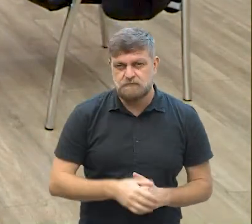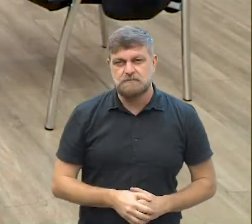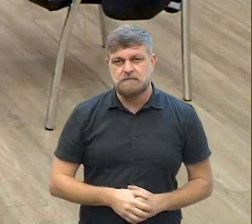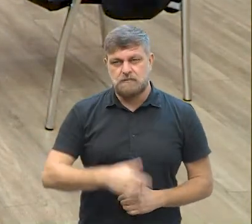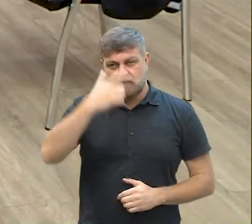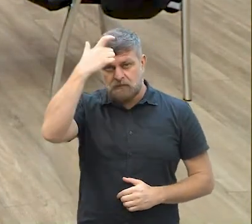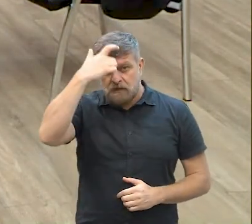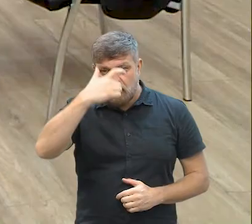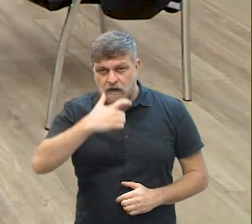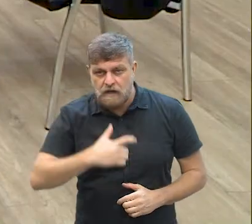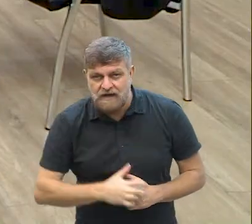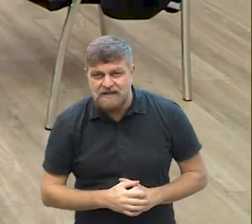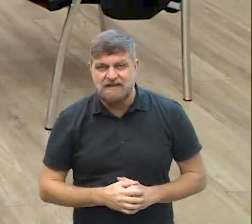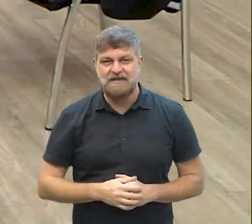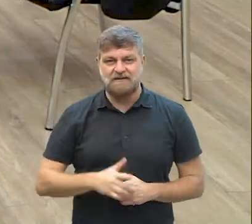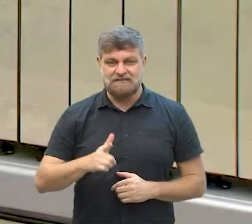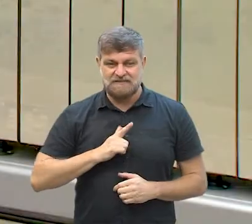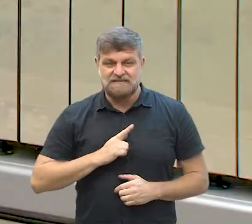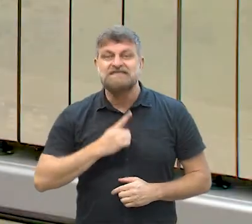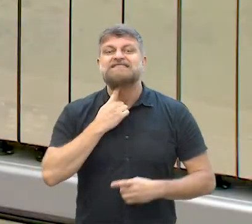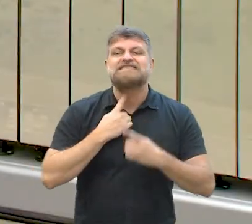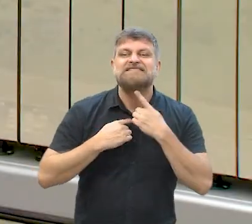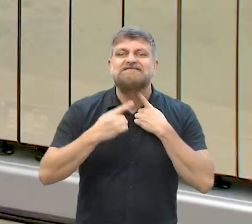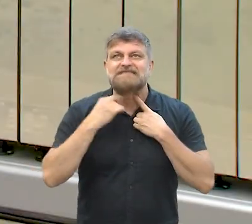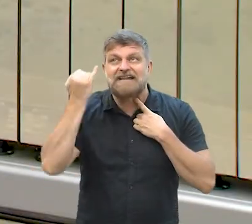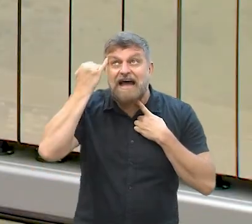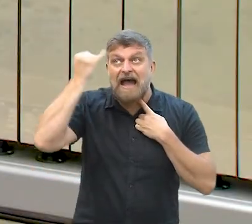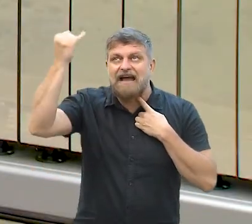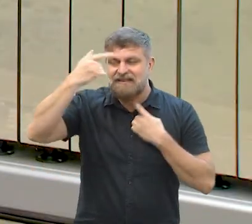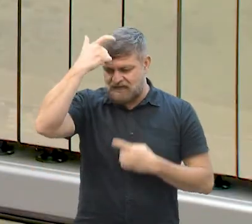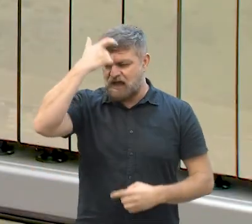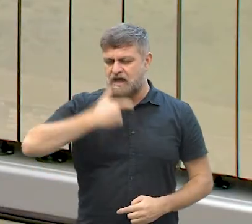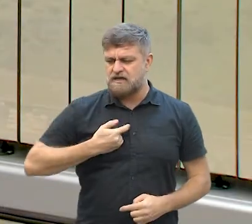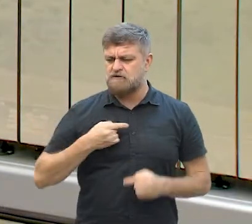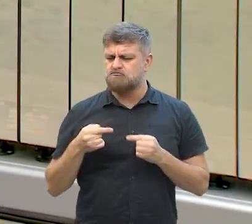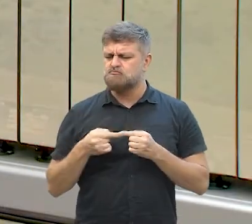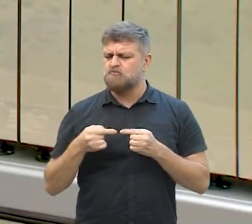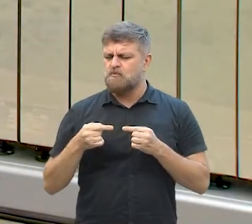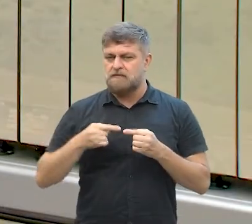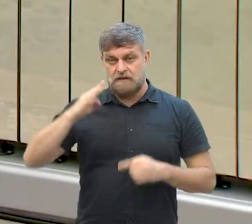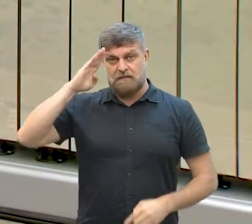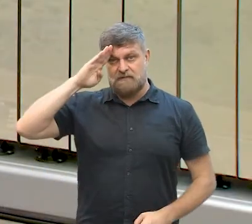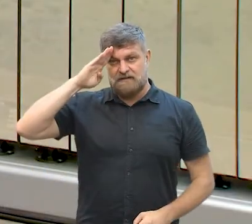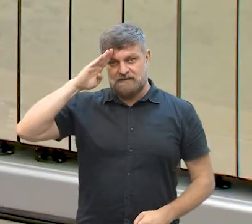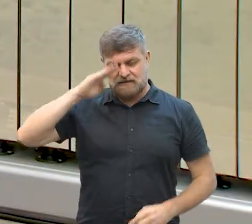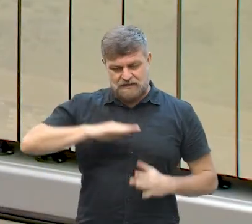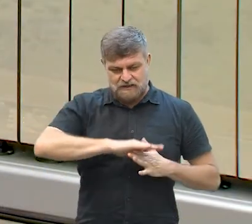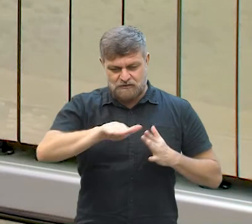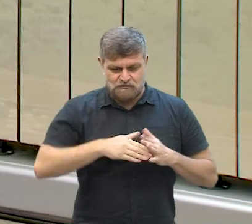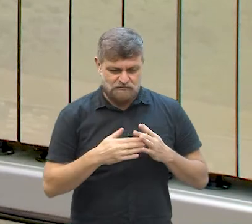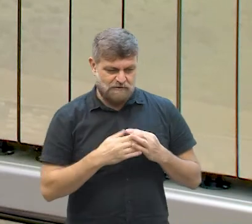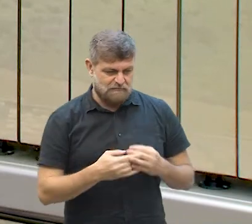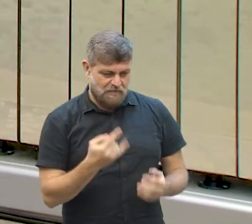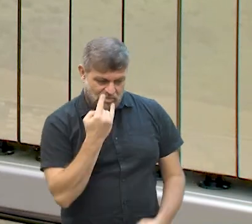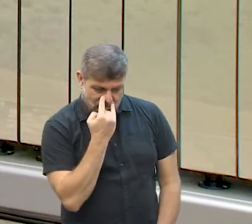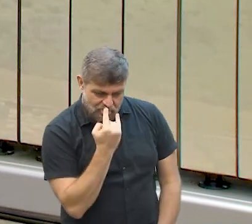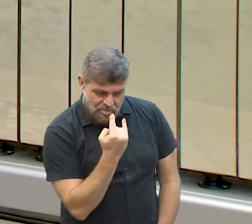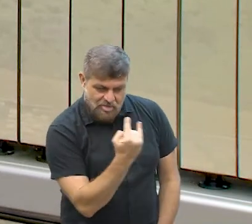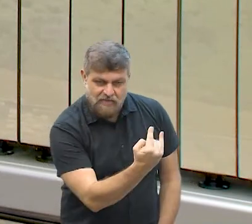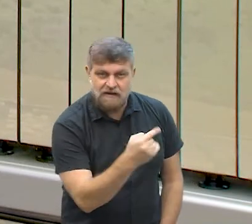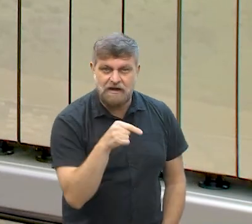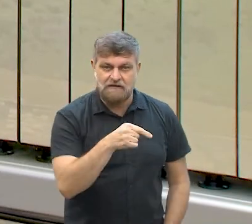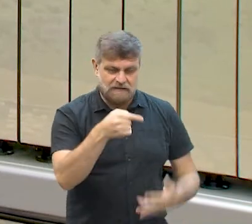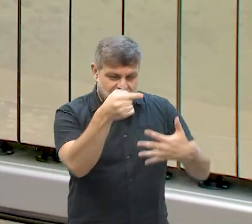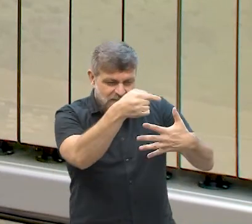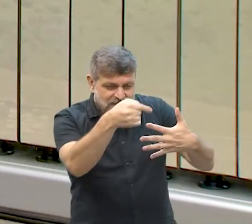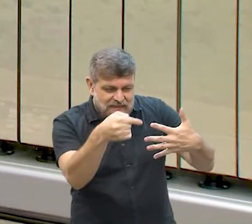aí a coisa mudou, né? Aí eu vivia ali com a intenção, com a ideia de ser militar, e aí todas as coisas chamavam a atenção, né?